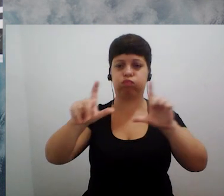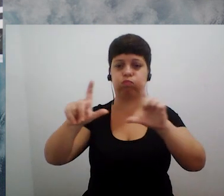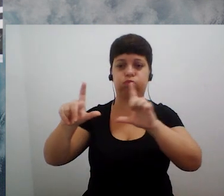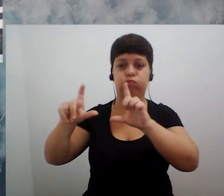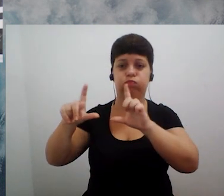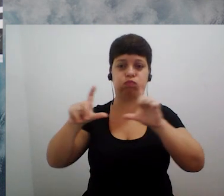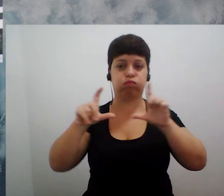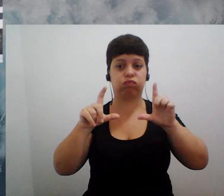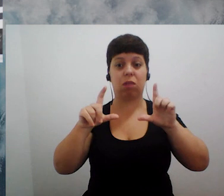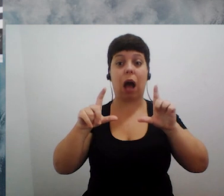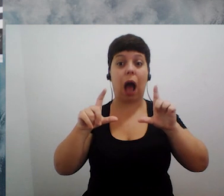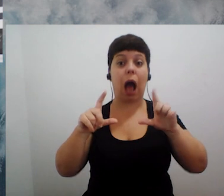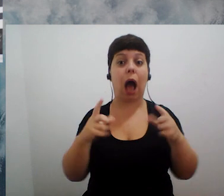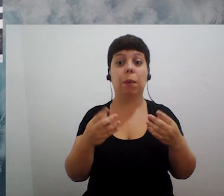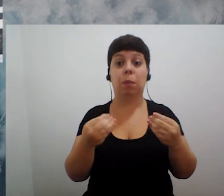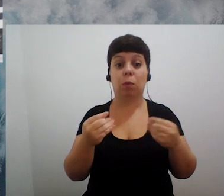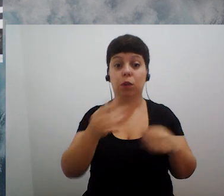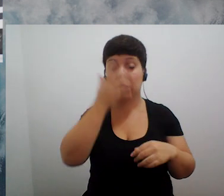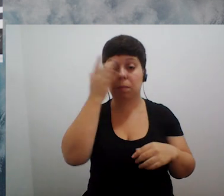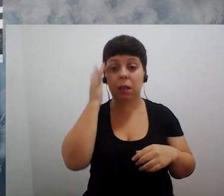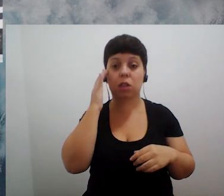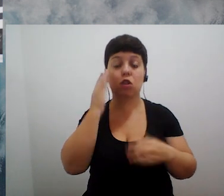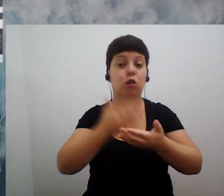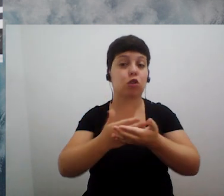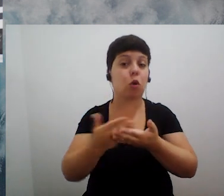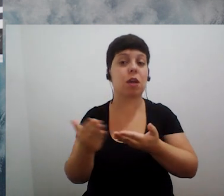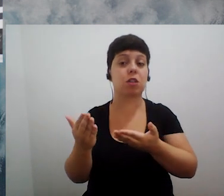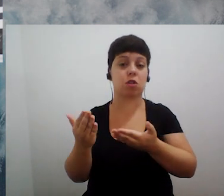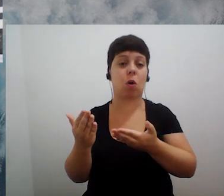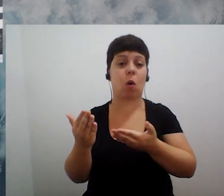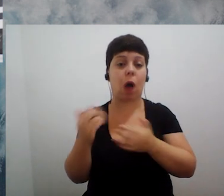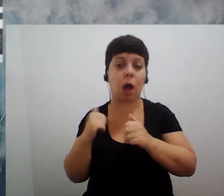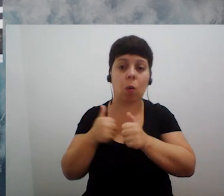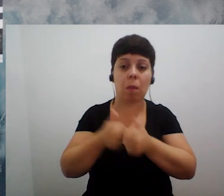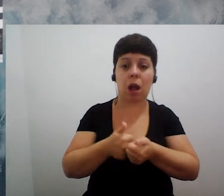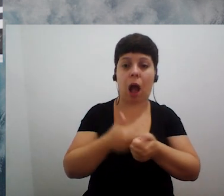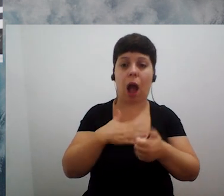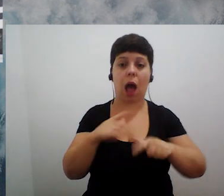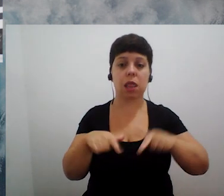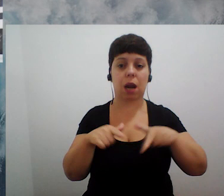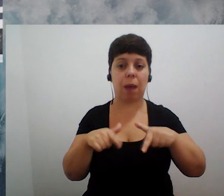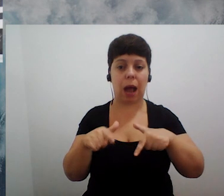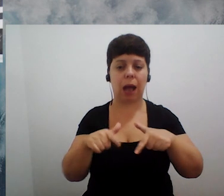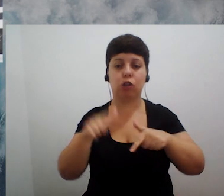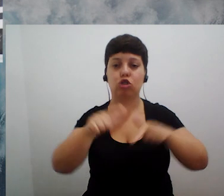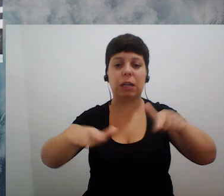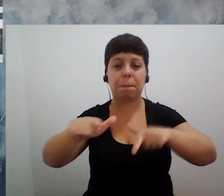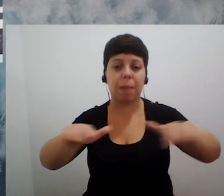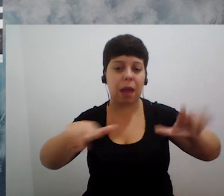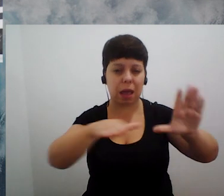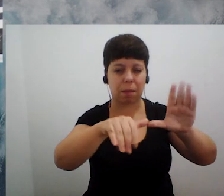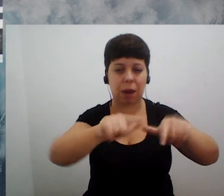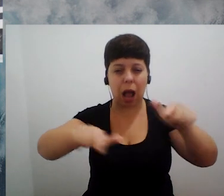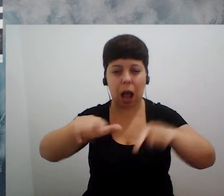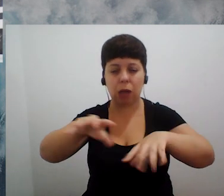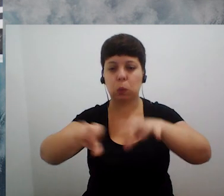eu fiz, que muitas pessoas, né, passaram a acompanhar esse trabalho assim, né, de limpeza